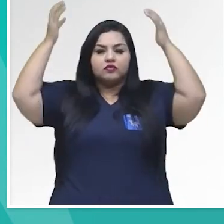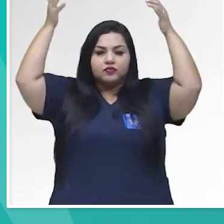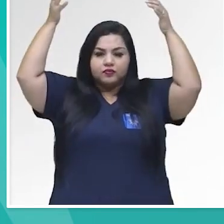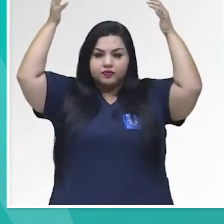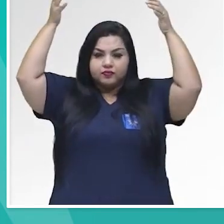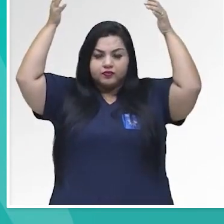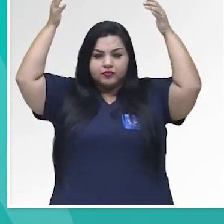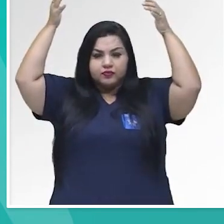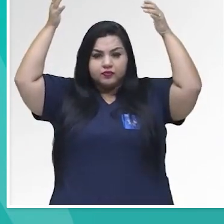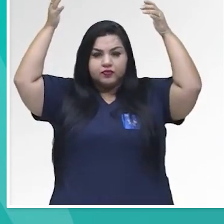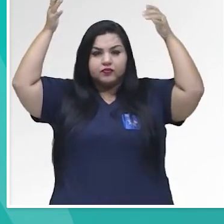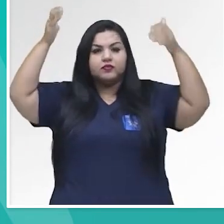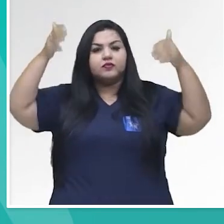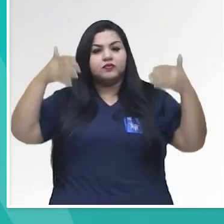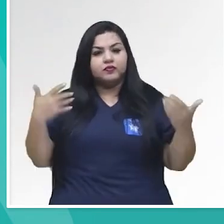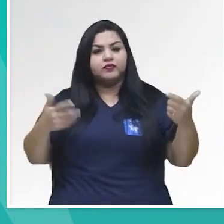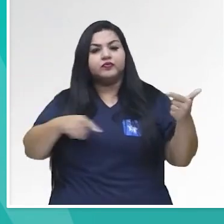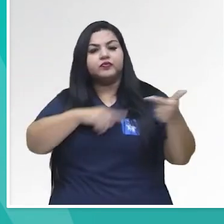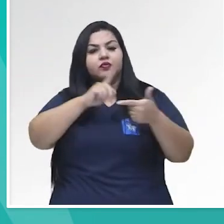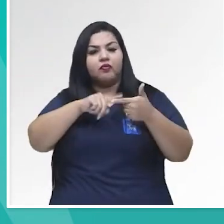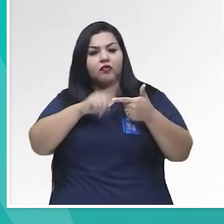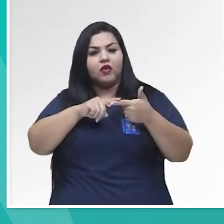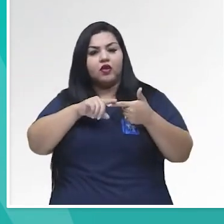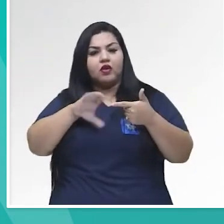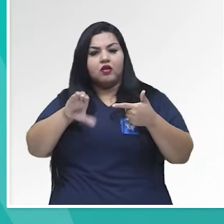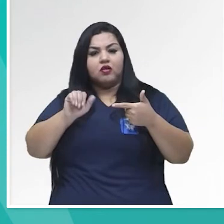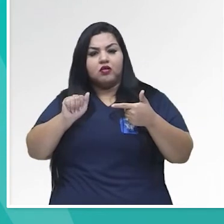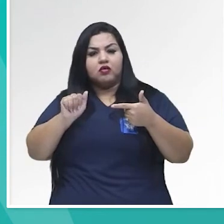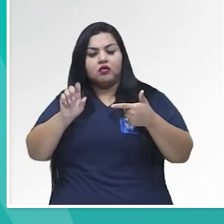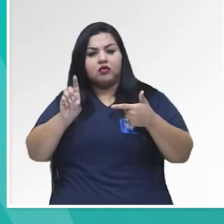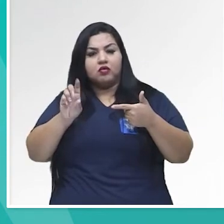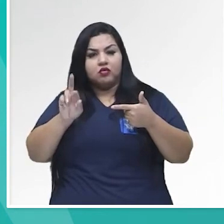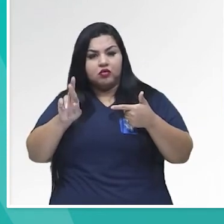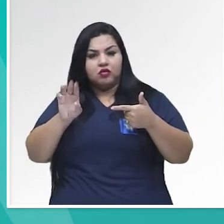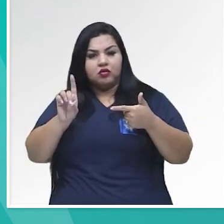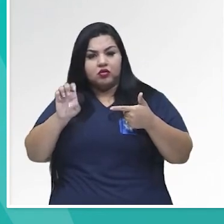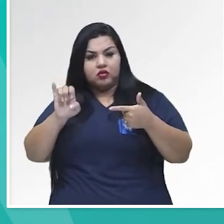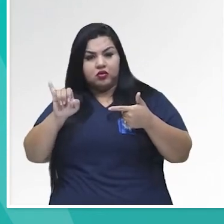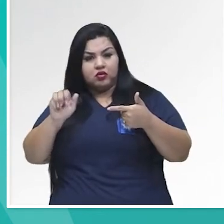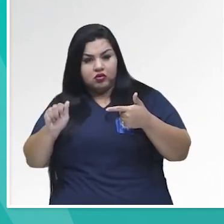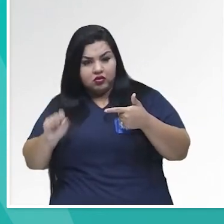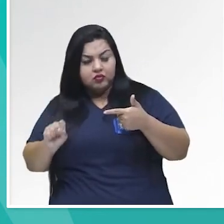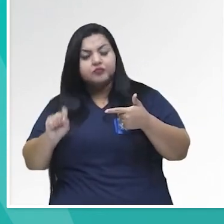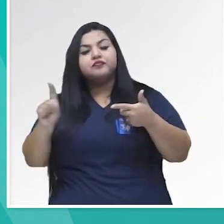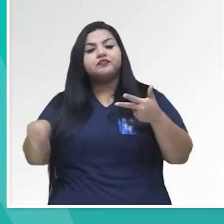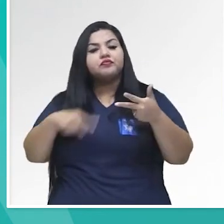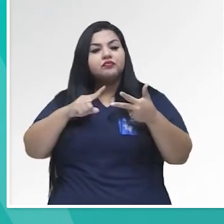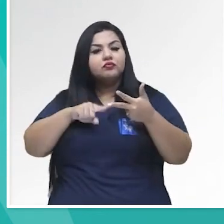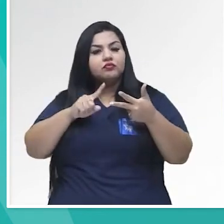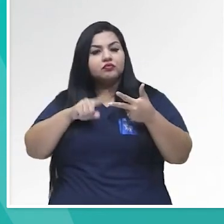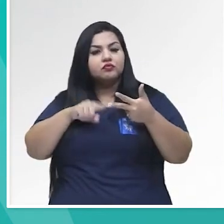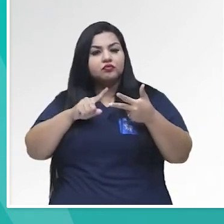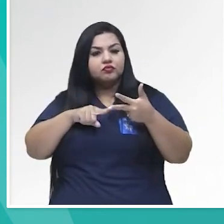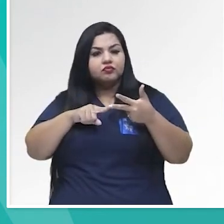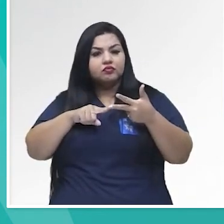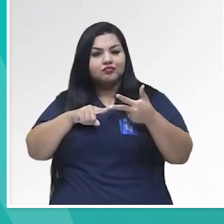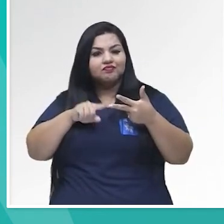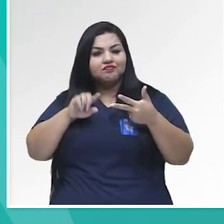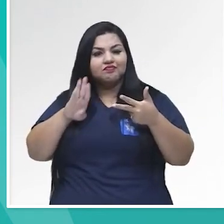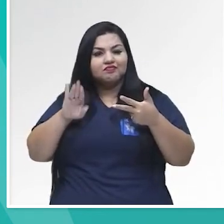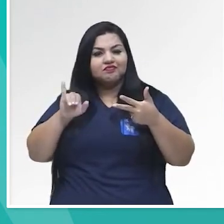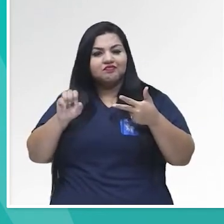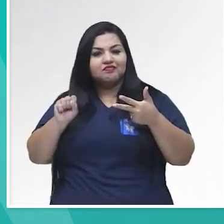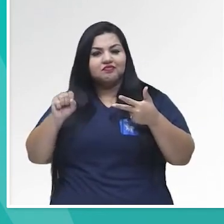de Roma, os cardeais, que tem um colégio cardinalício, né? O arcebispo, que